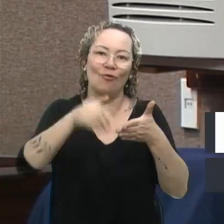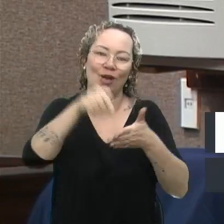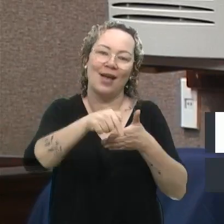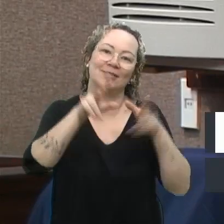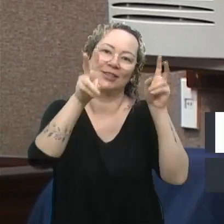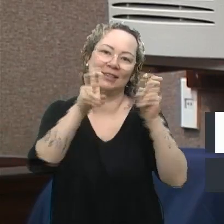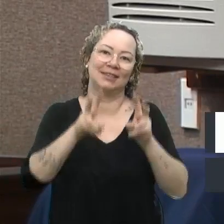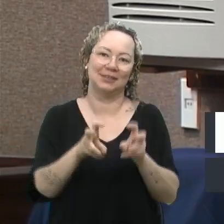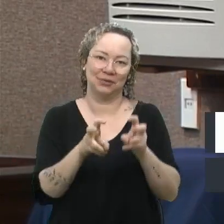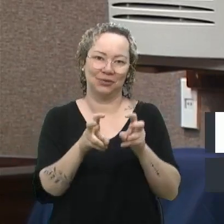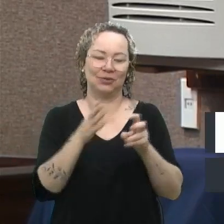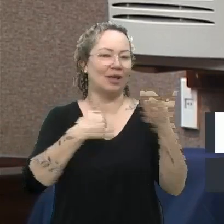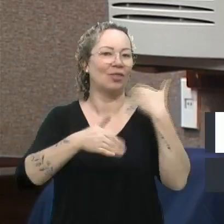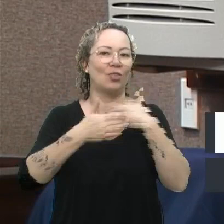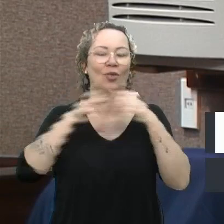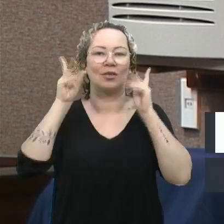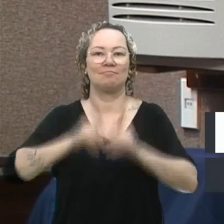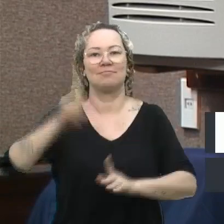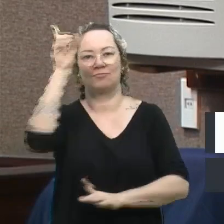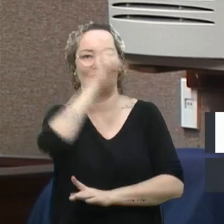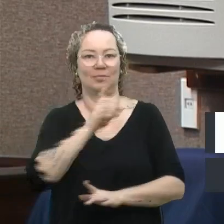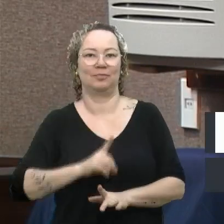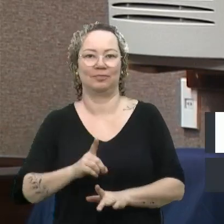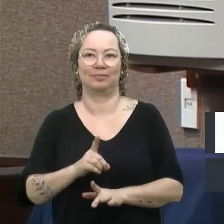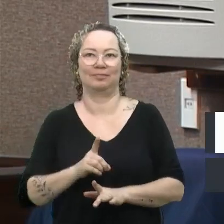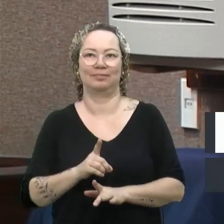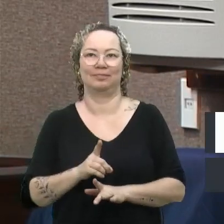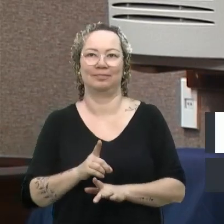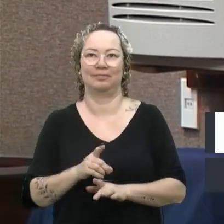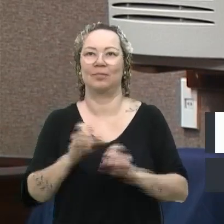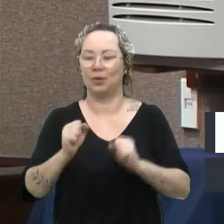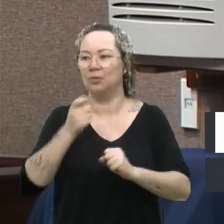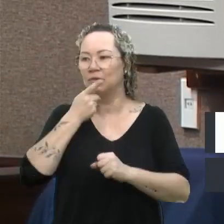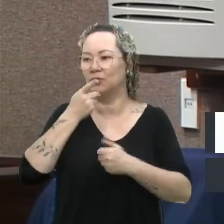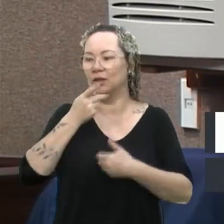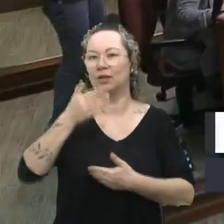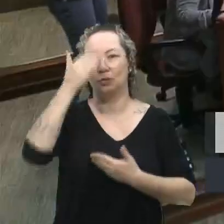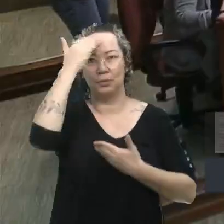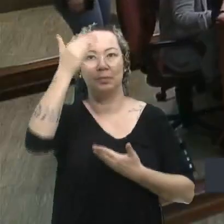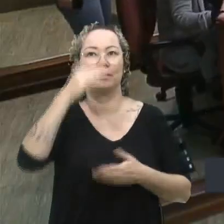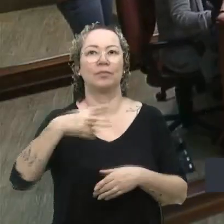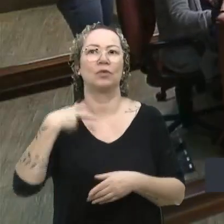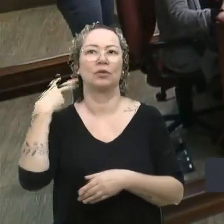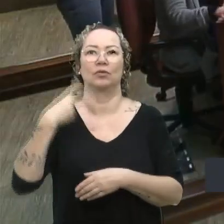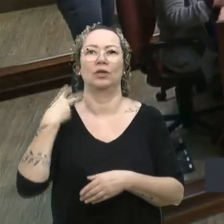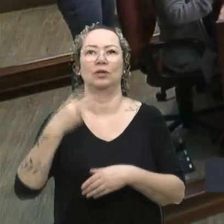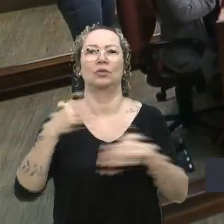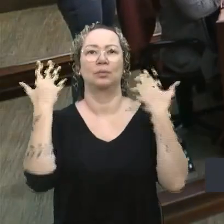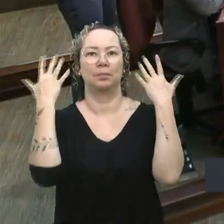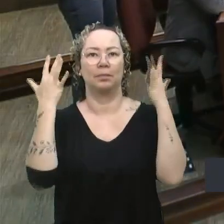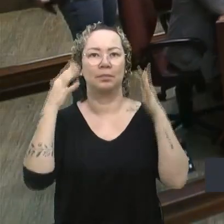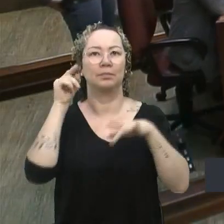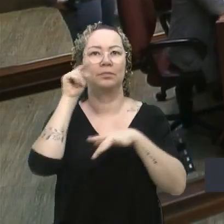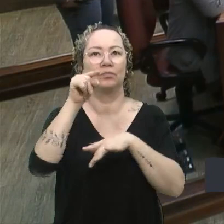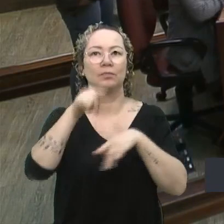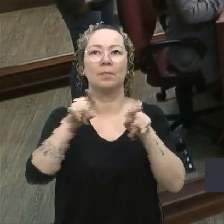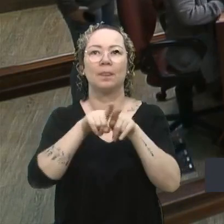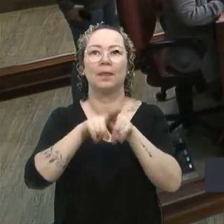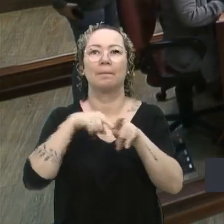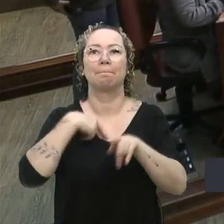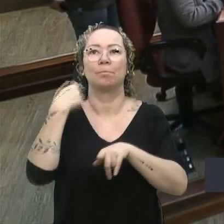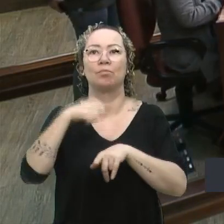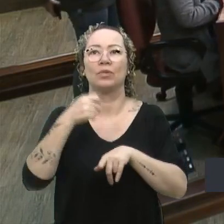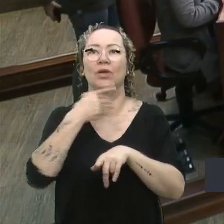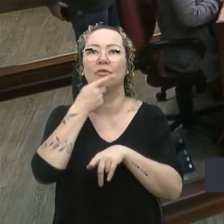todas as pessoas com deficiência. Sua parte, vereador. Obrigado, vereador Lucas Dil. Parabenizar Vossa Excelência. Eu não poderia também deixar